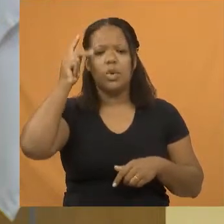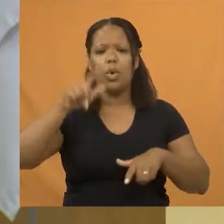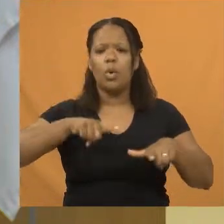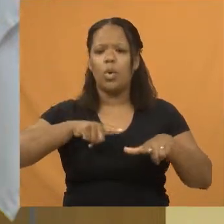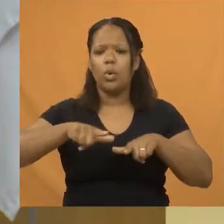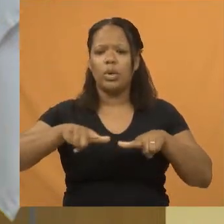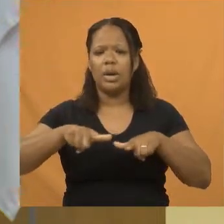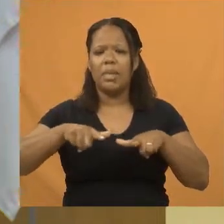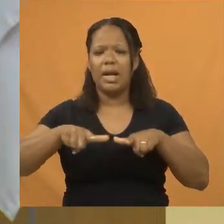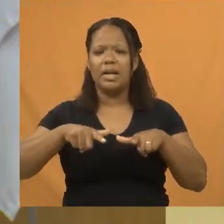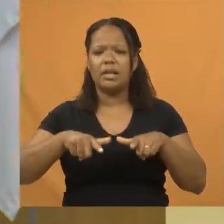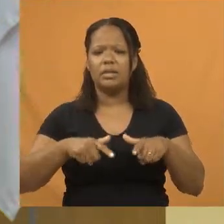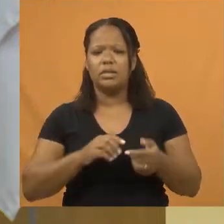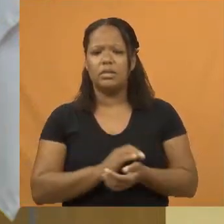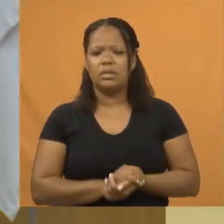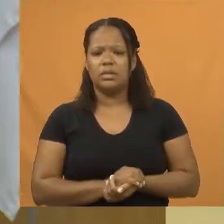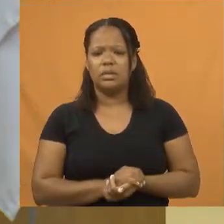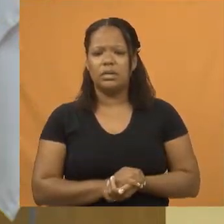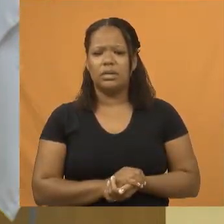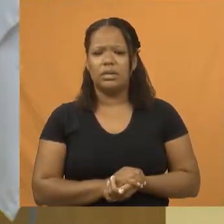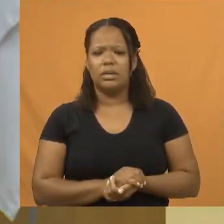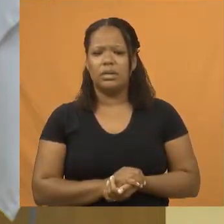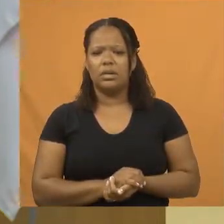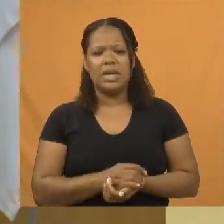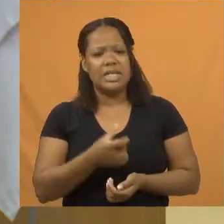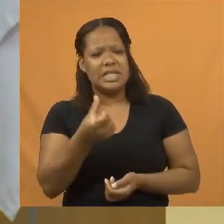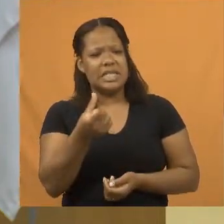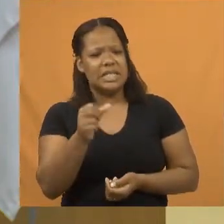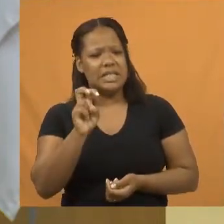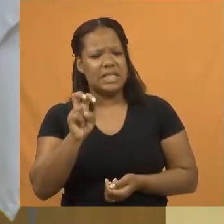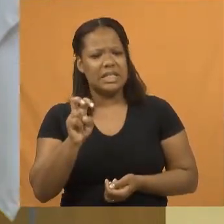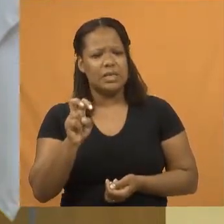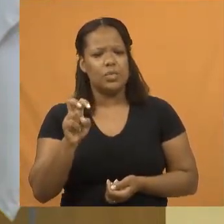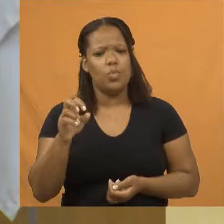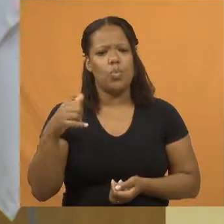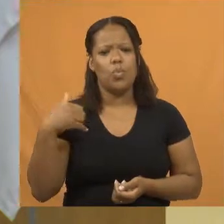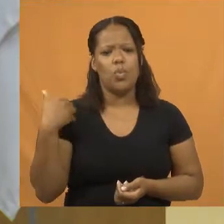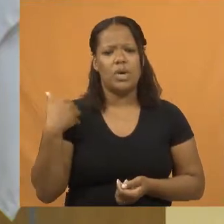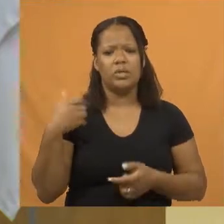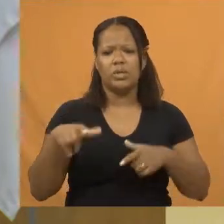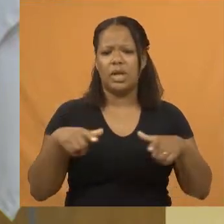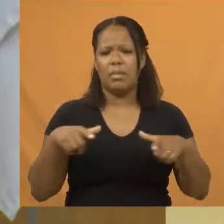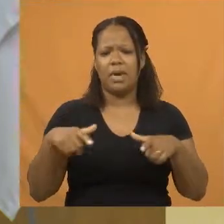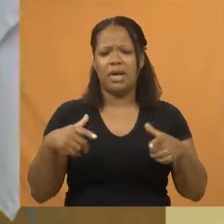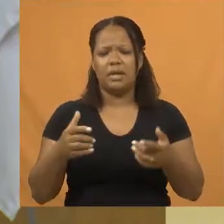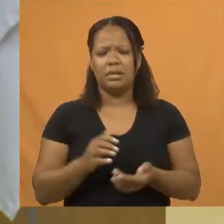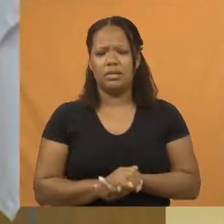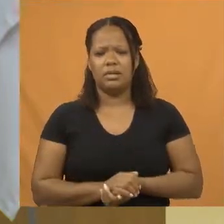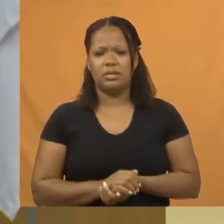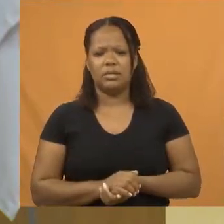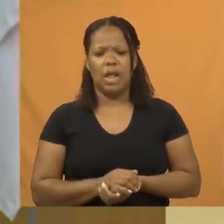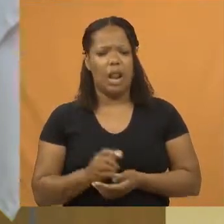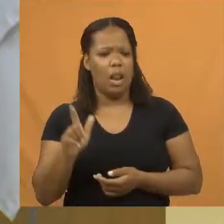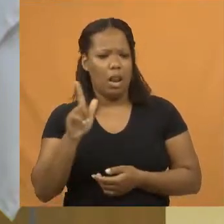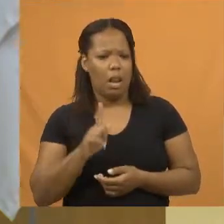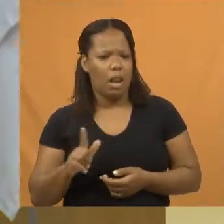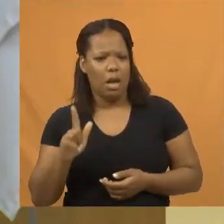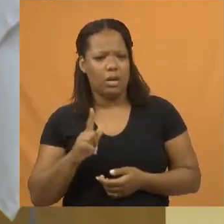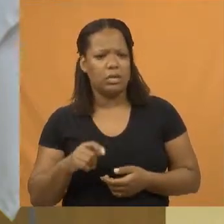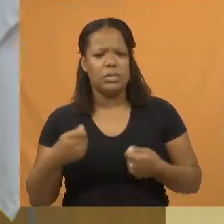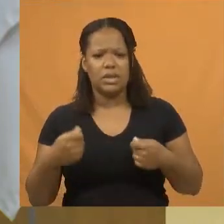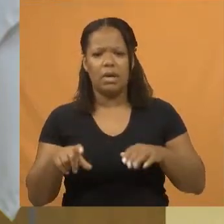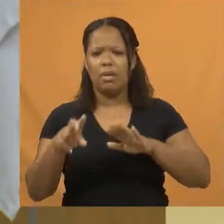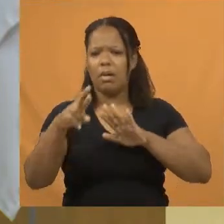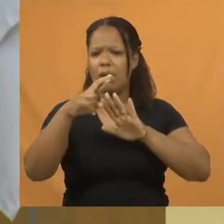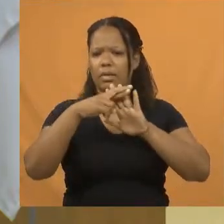iniciaram cedo no trabalho completem 65 anos de idade? É óbvio que tinha que haver uma